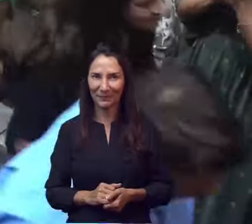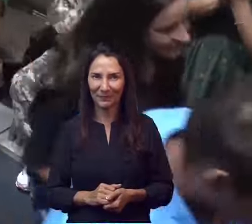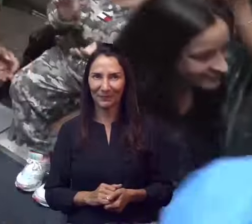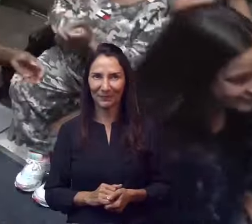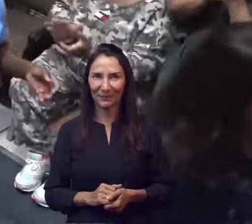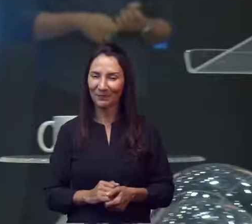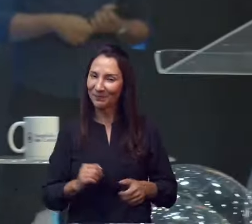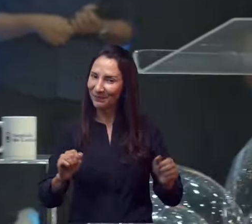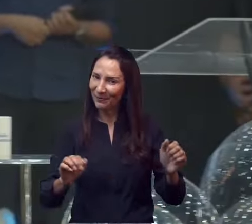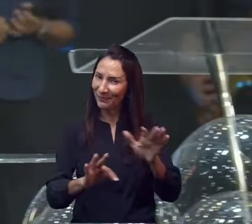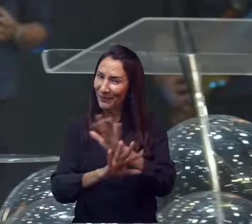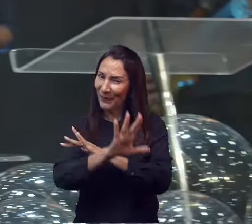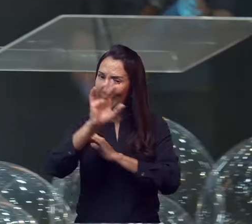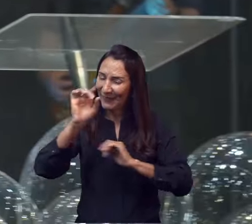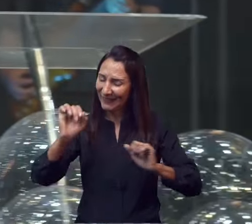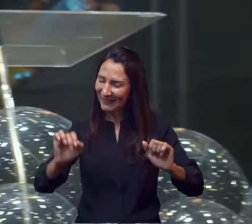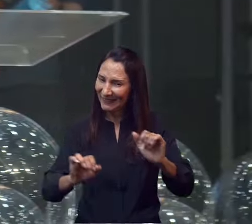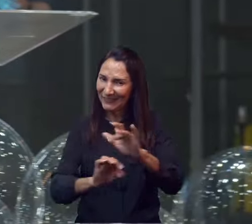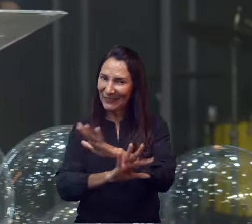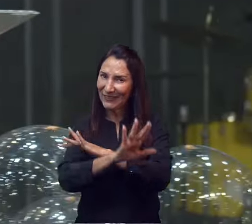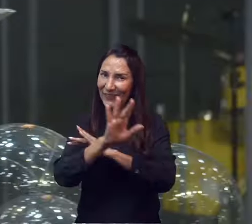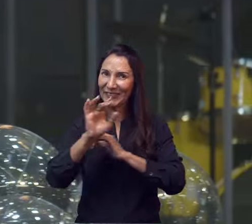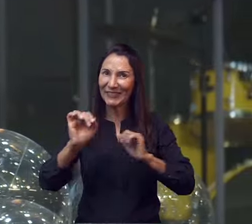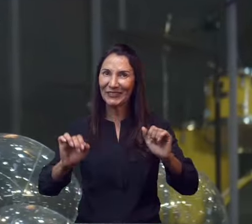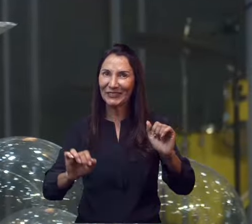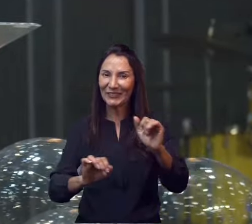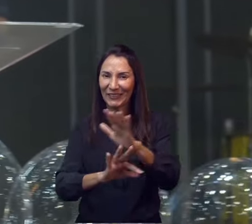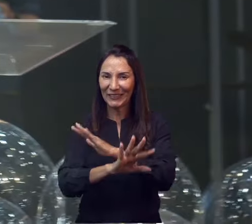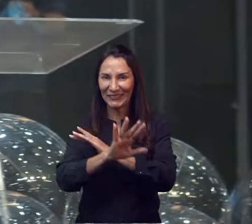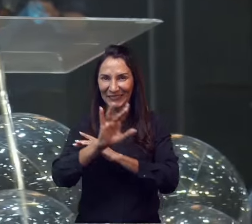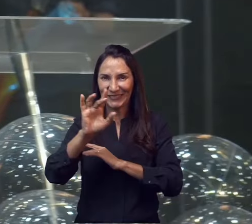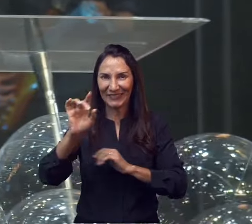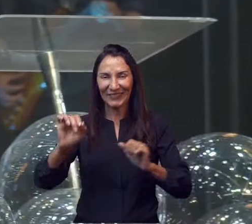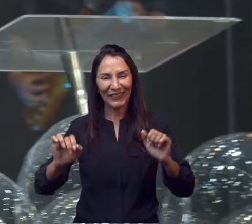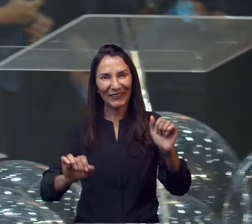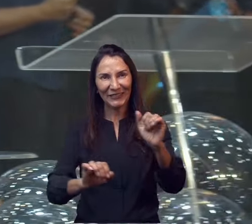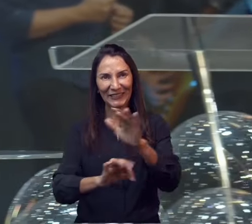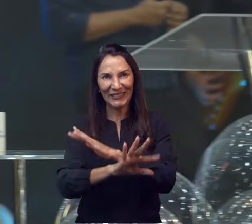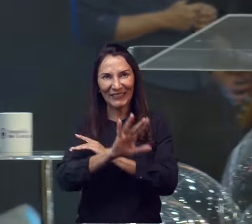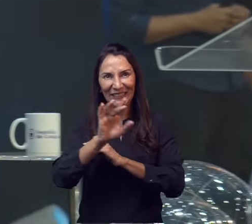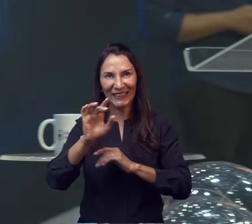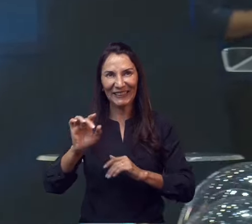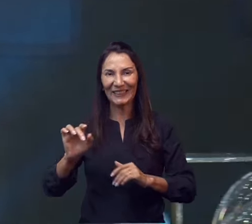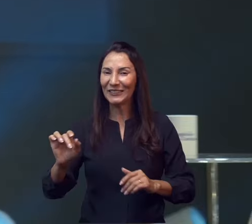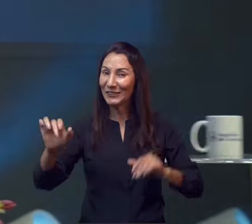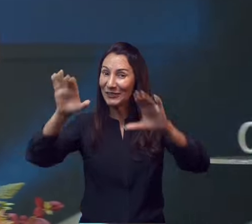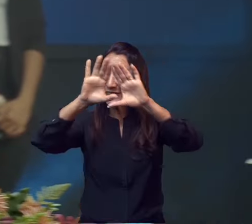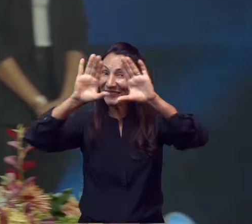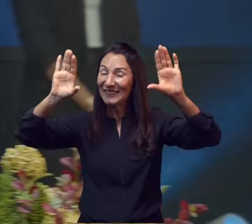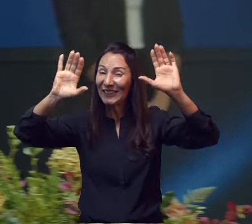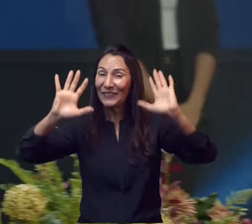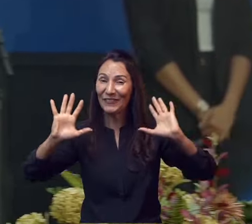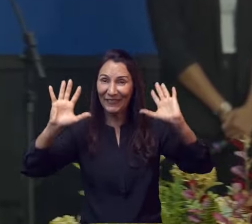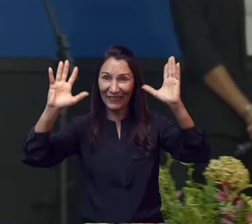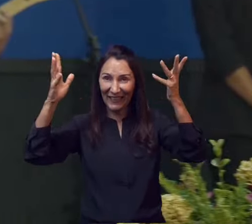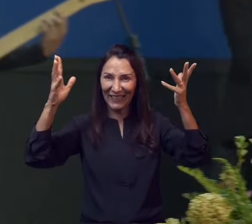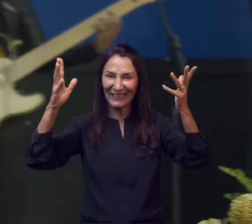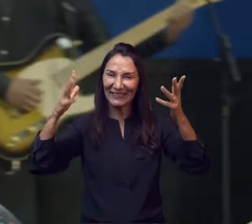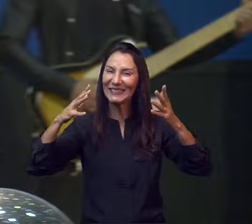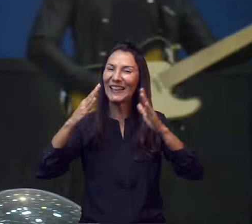glória glória glória glória glória glória glória o céu está em festa a igreja também